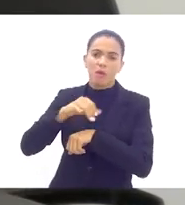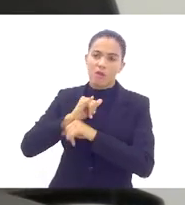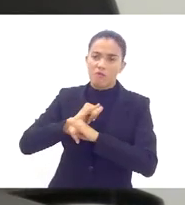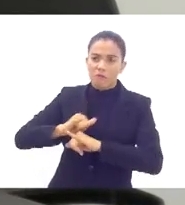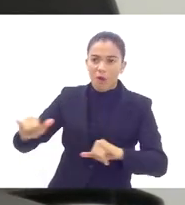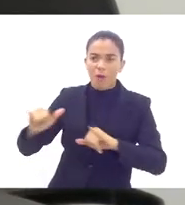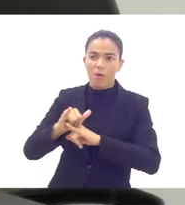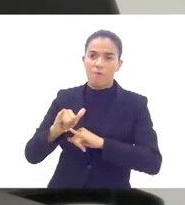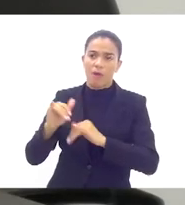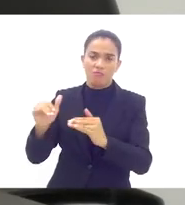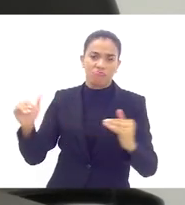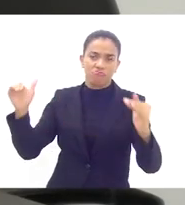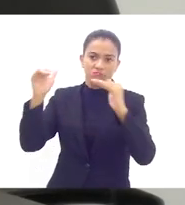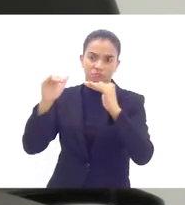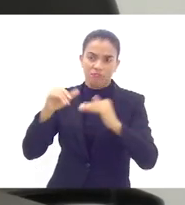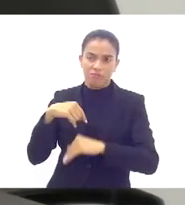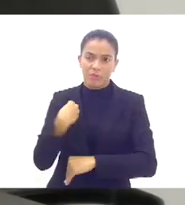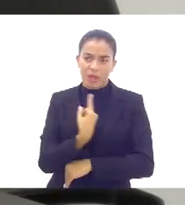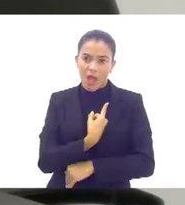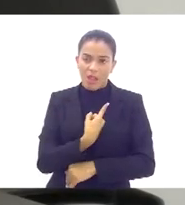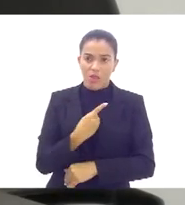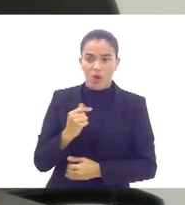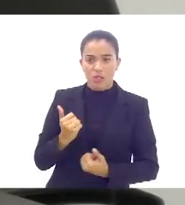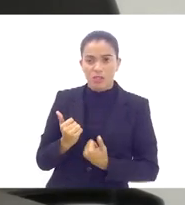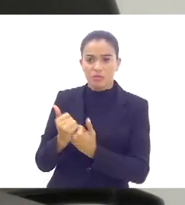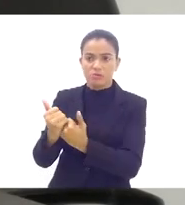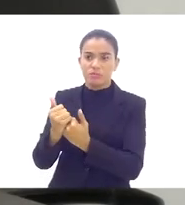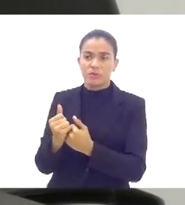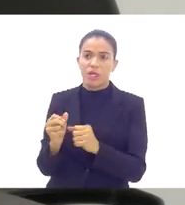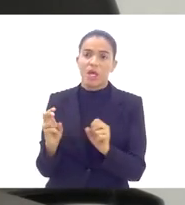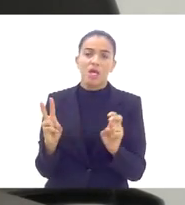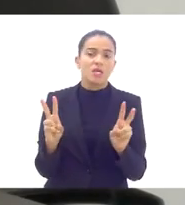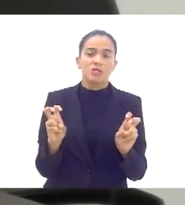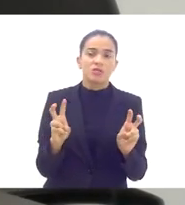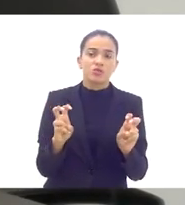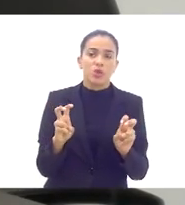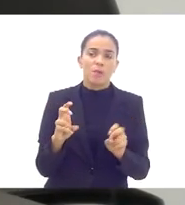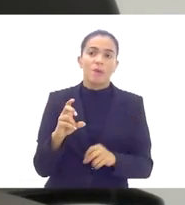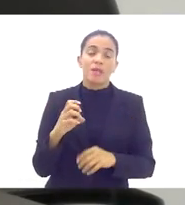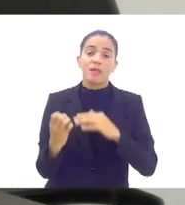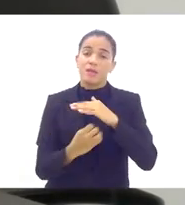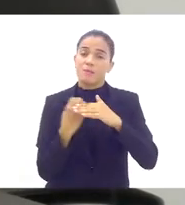né, a nossa atribuição é sobre empresas que têm um CNPJ,